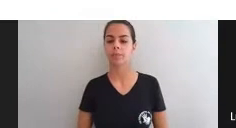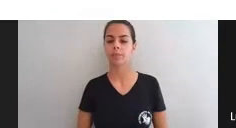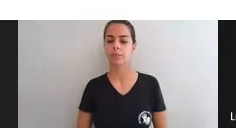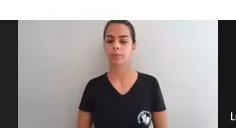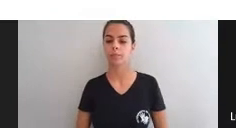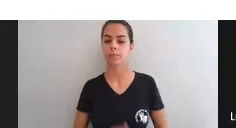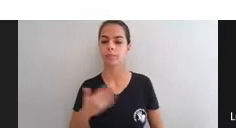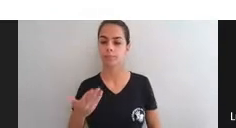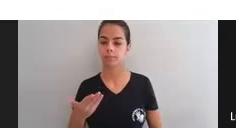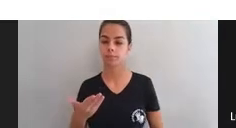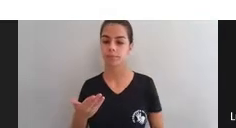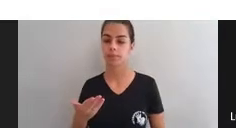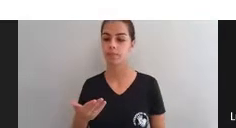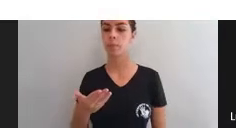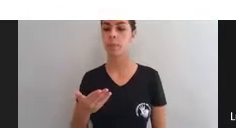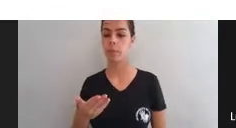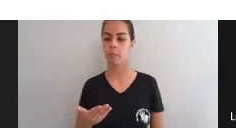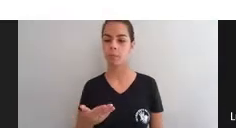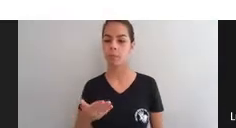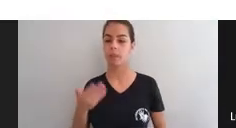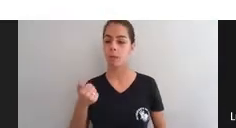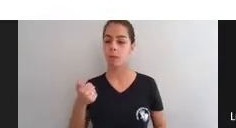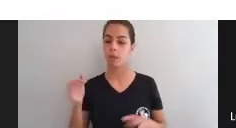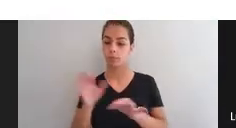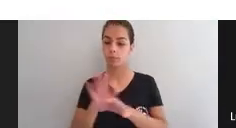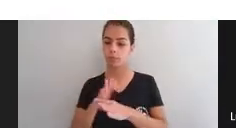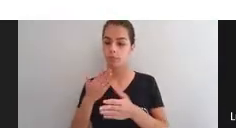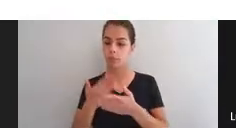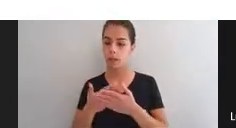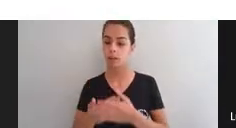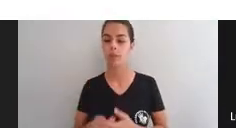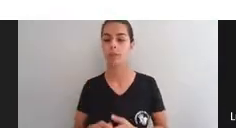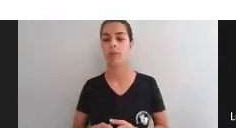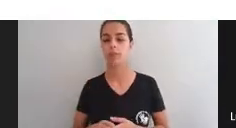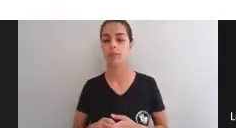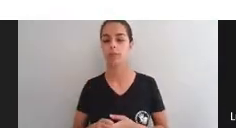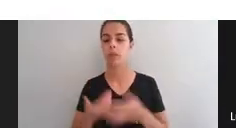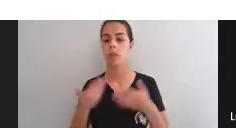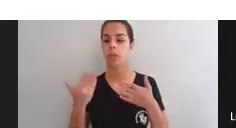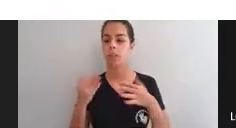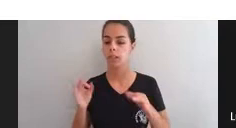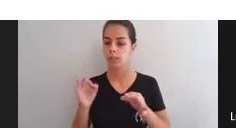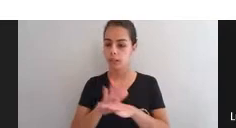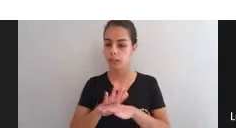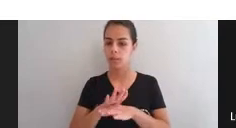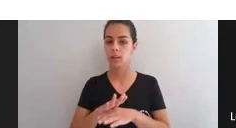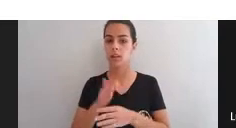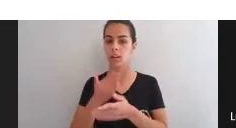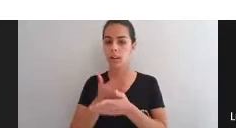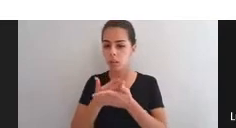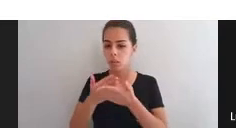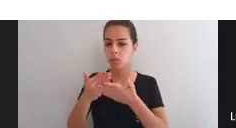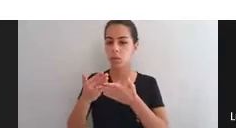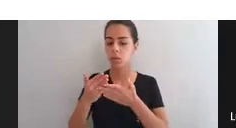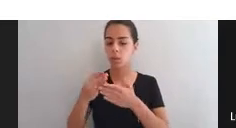a gente está chegando aqui no final da aula. Eu queria terminar dando uma pequena introdução